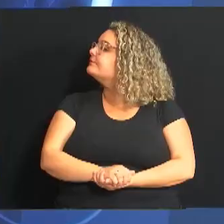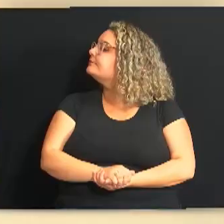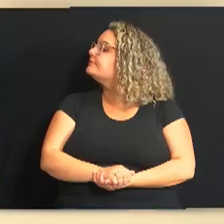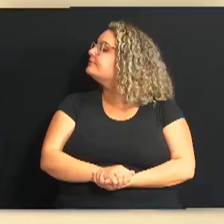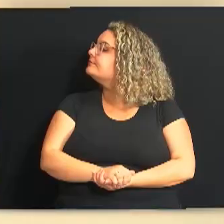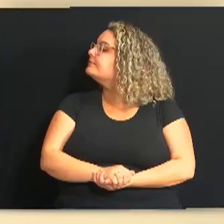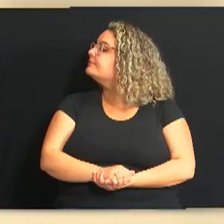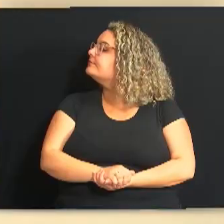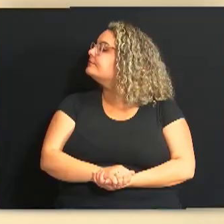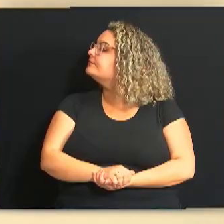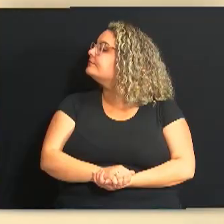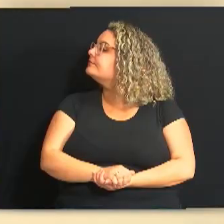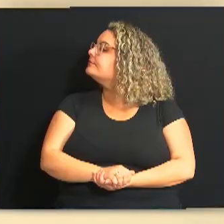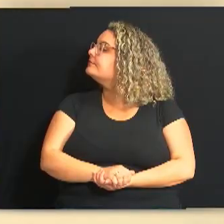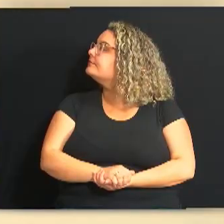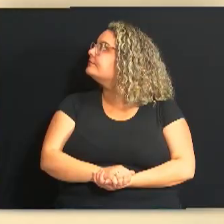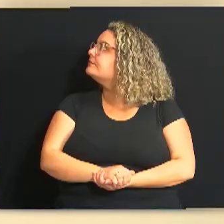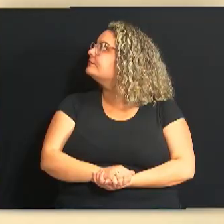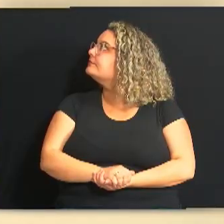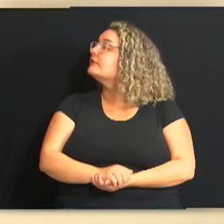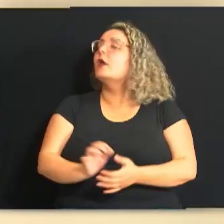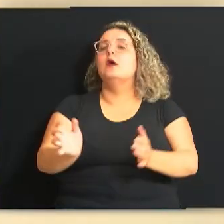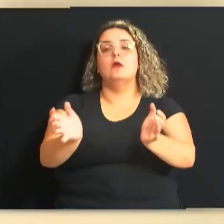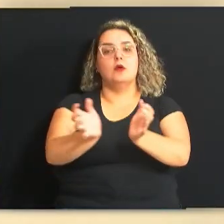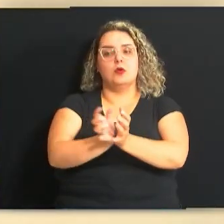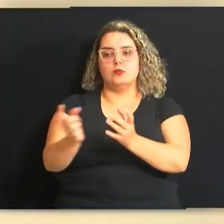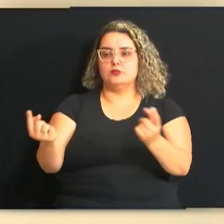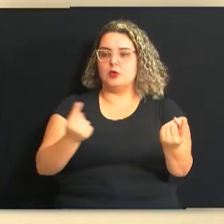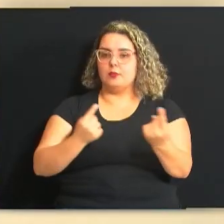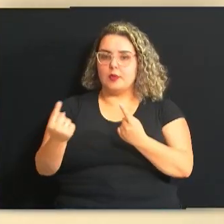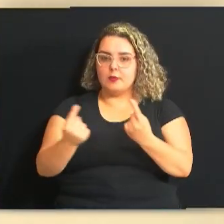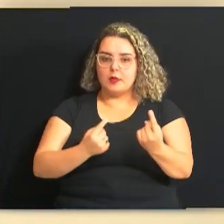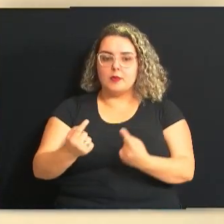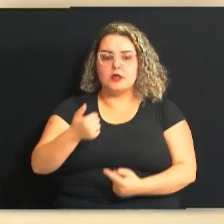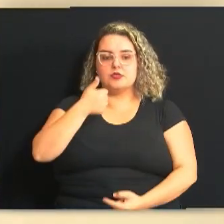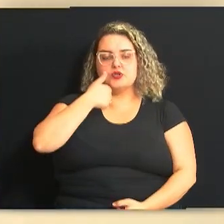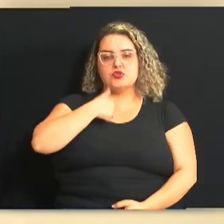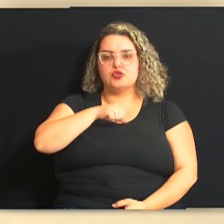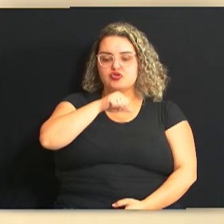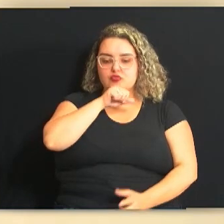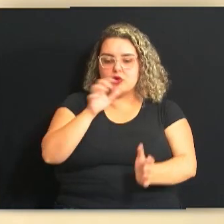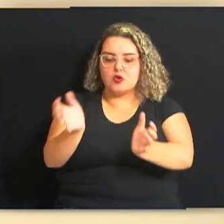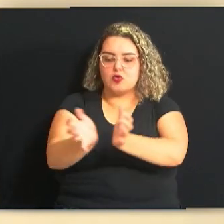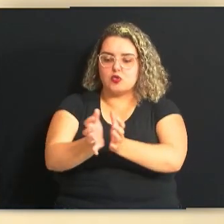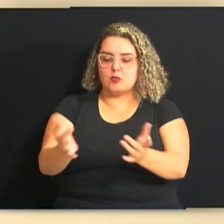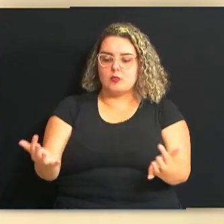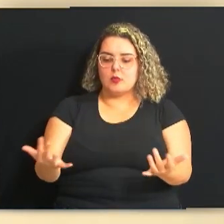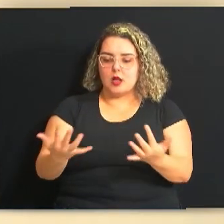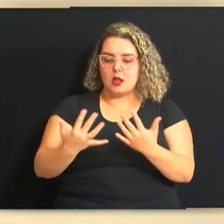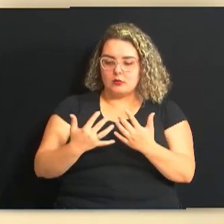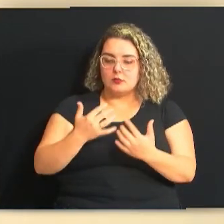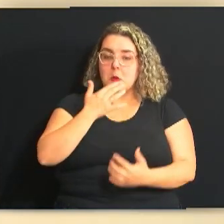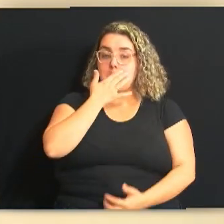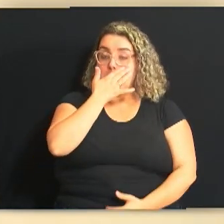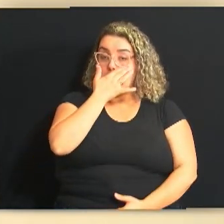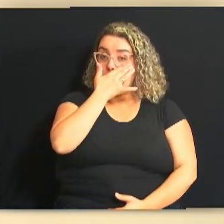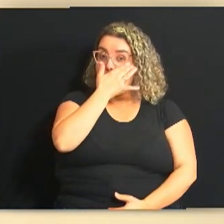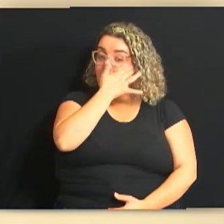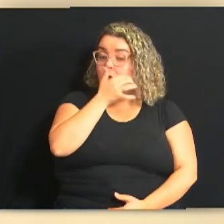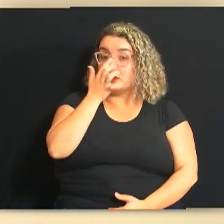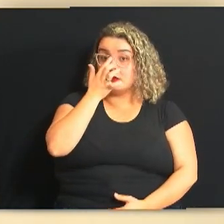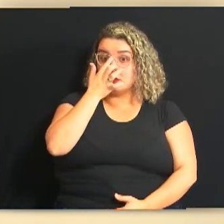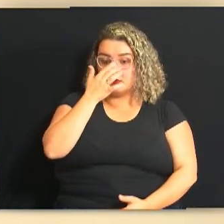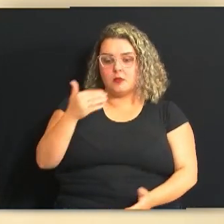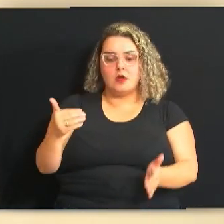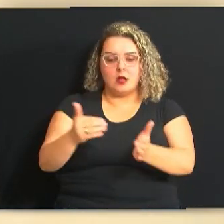Foi um grupo que me procurou, um grupo de mães, que foi até a Secretaria de